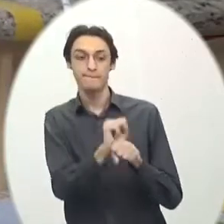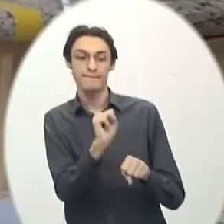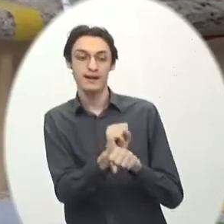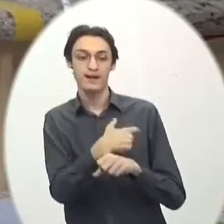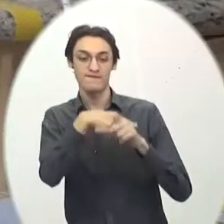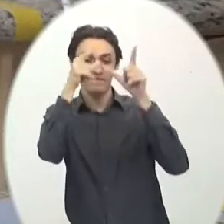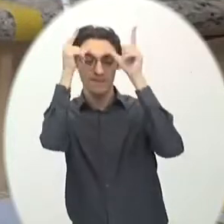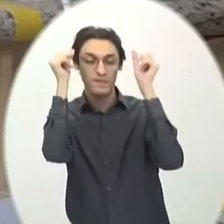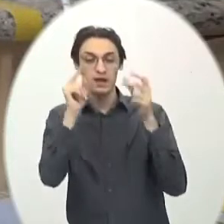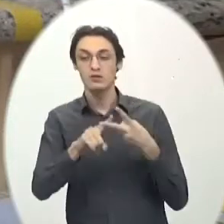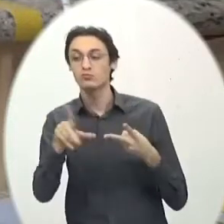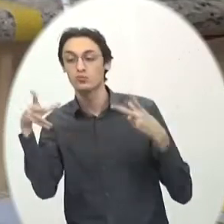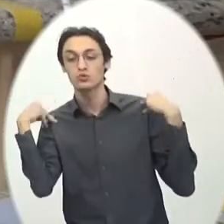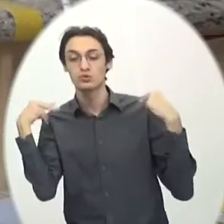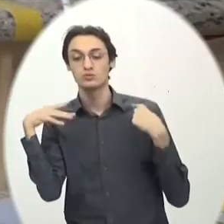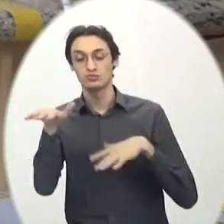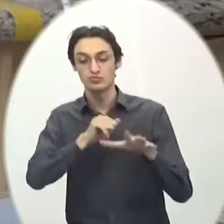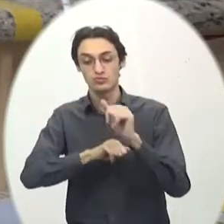paciente.